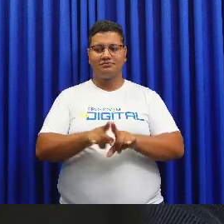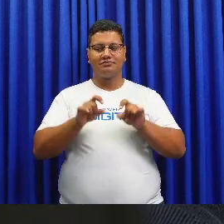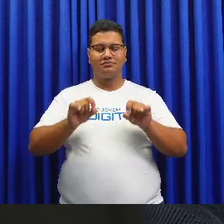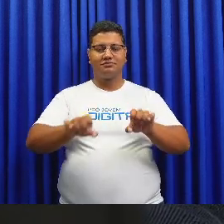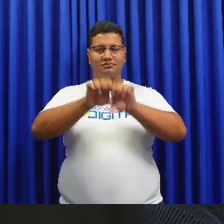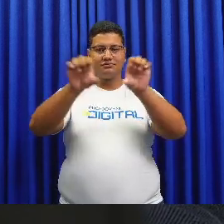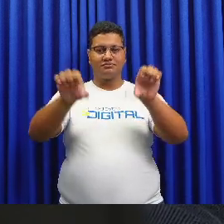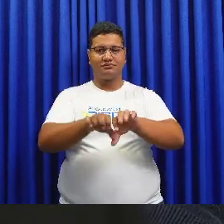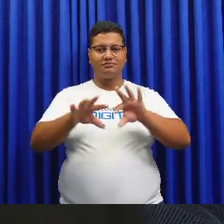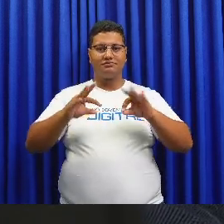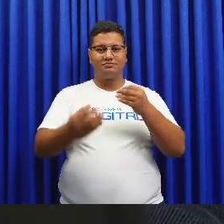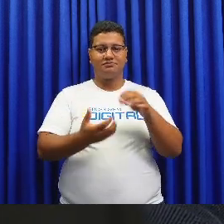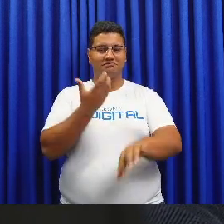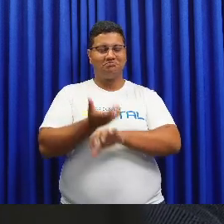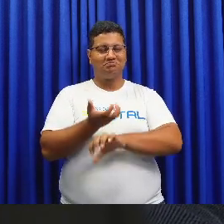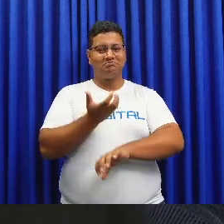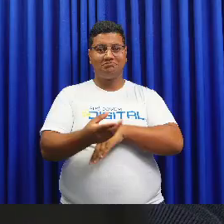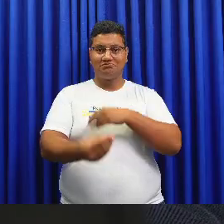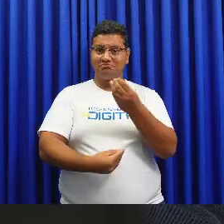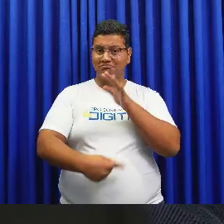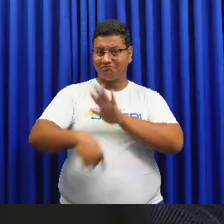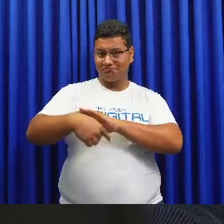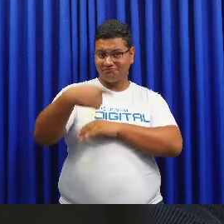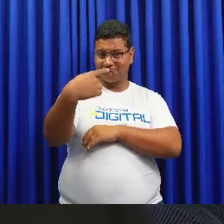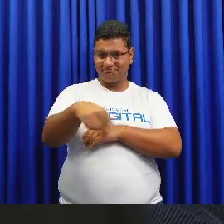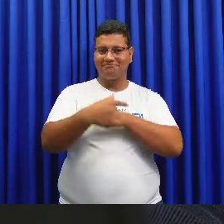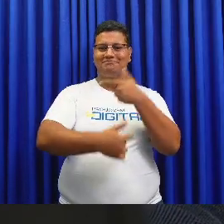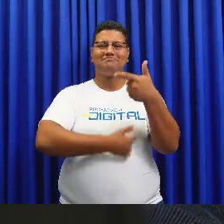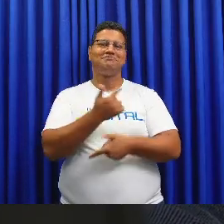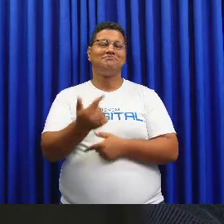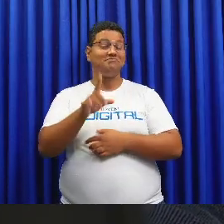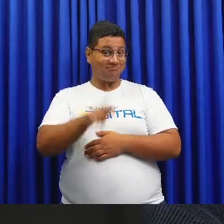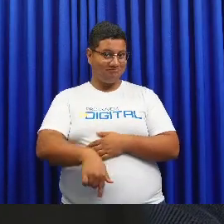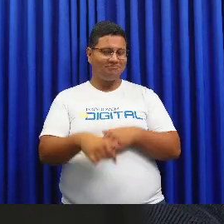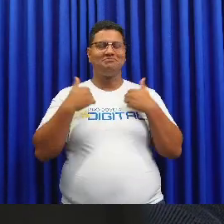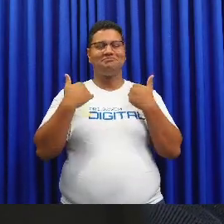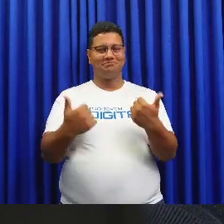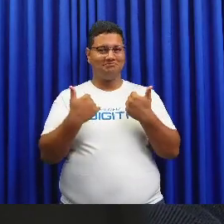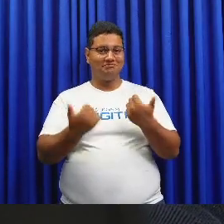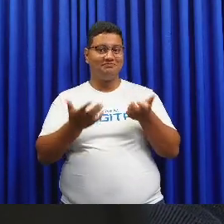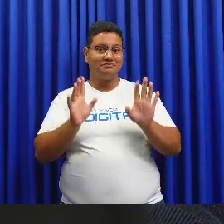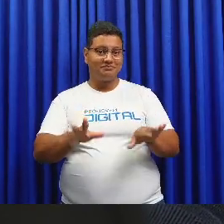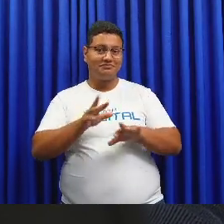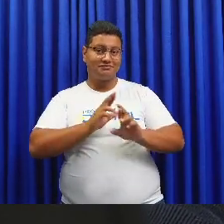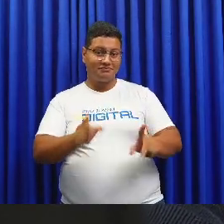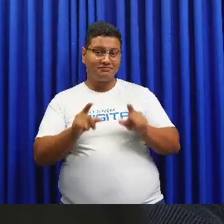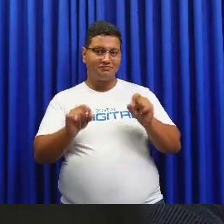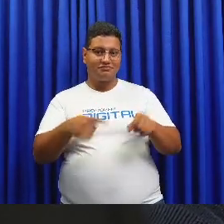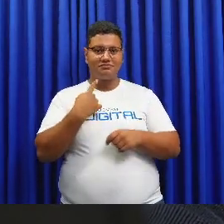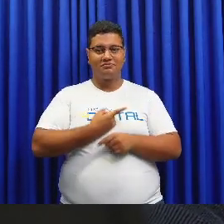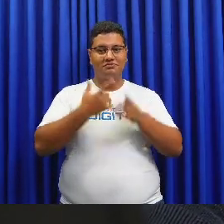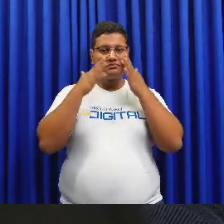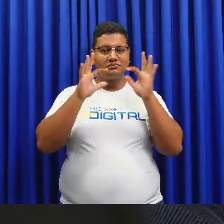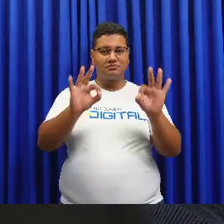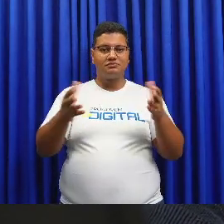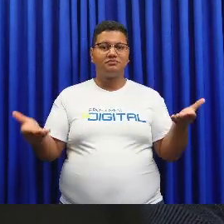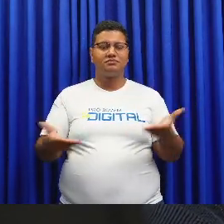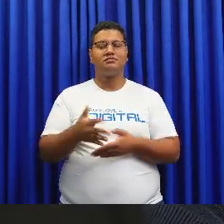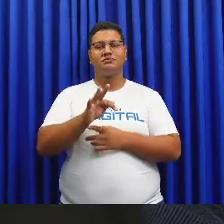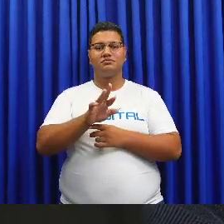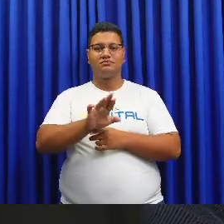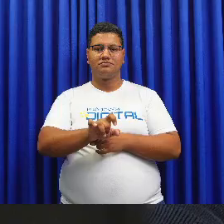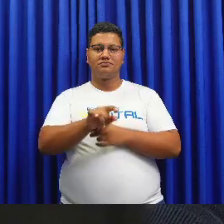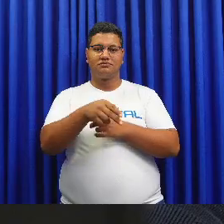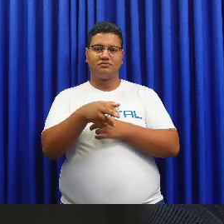a estrutura, o modelo como você trabalha, beleza? Basicamente a diferença aí, né, que nós vimos de